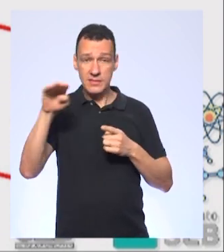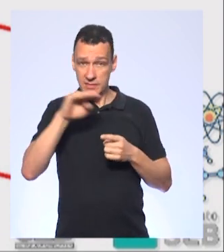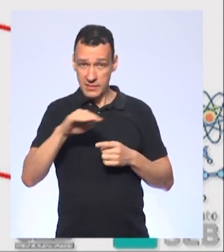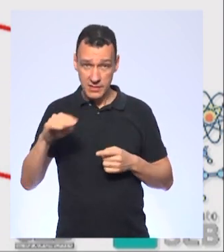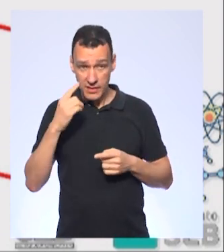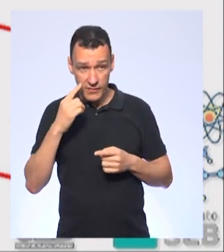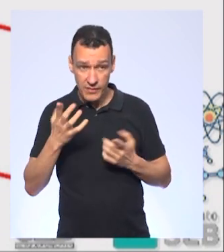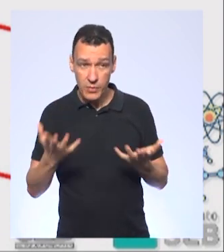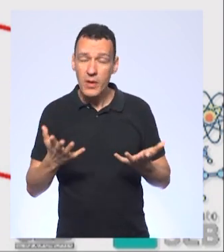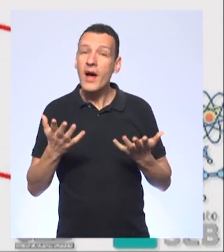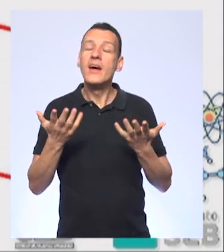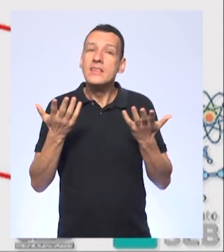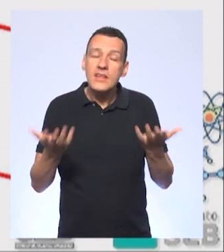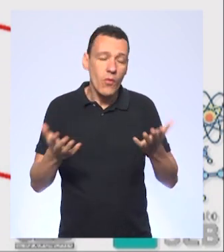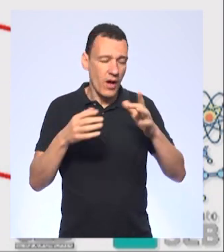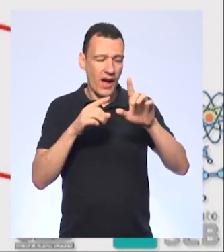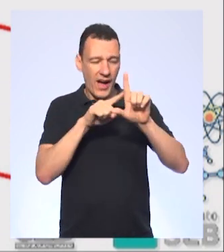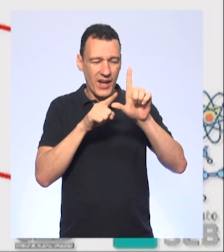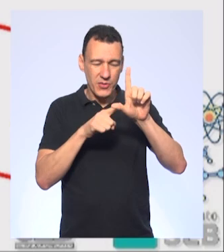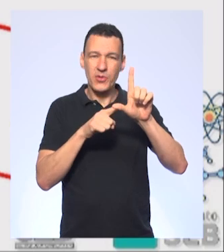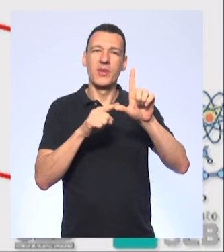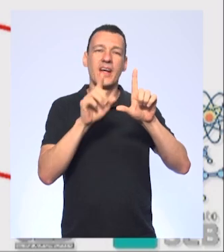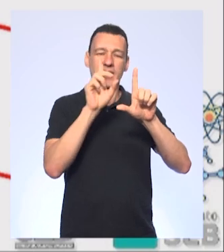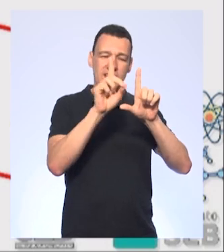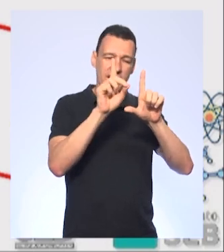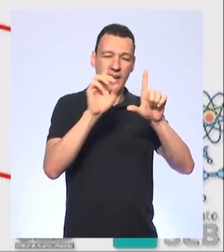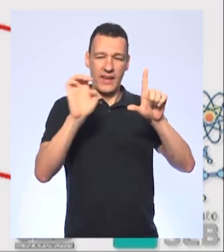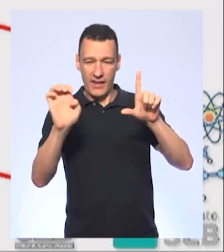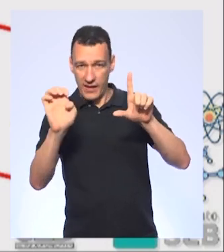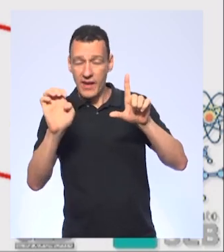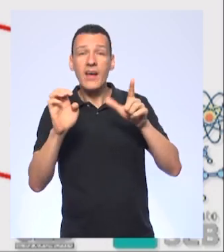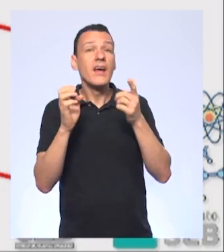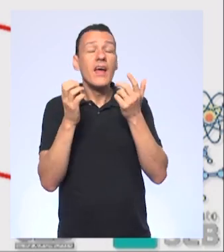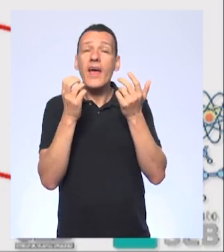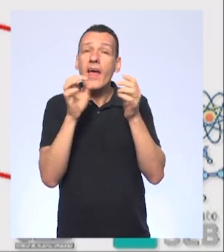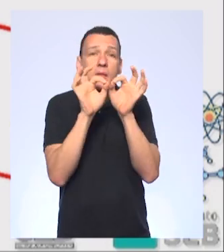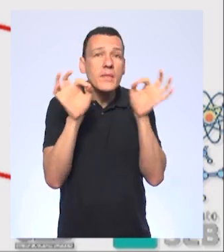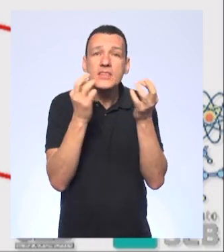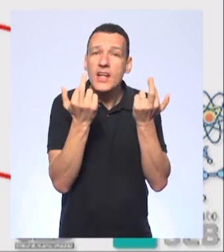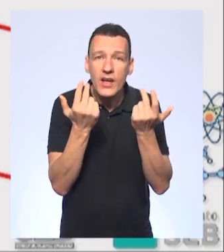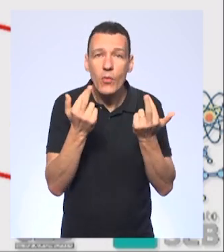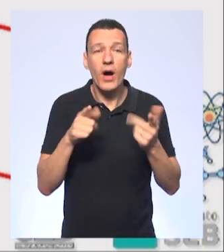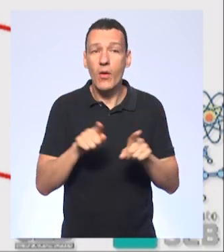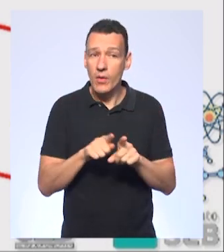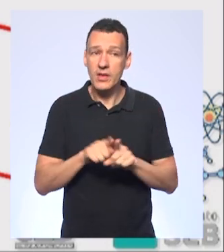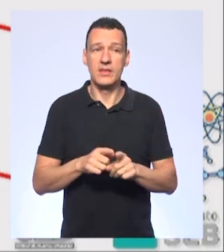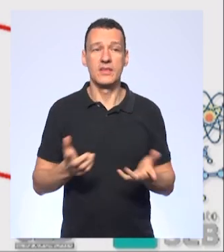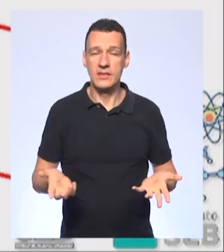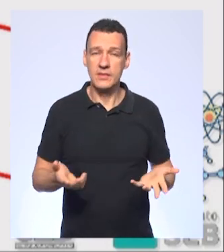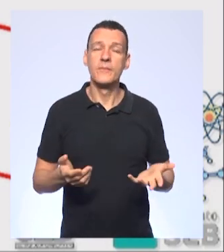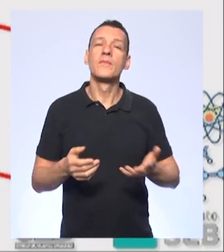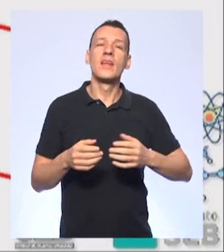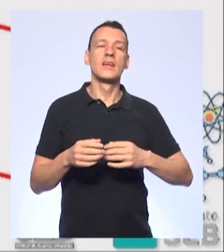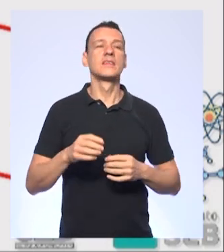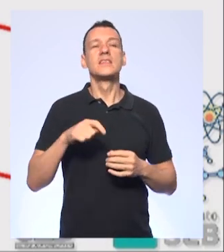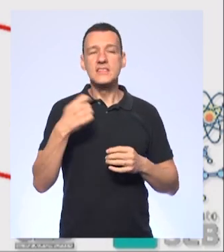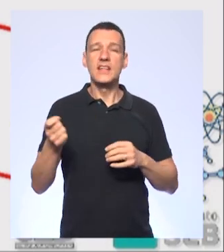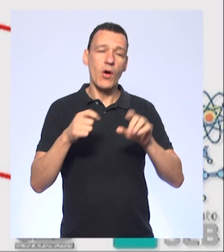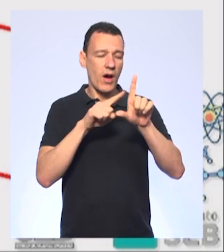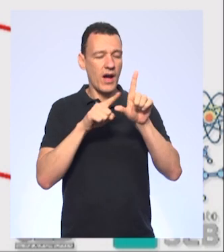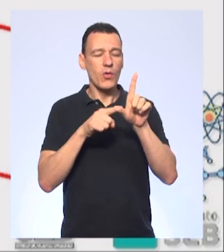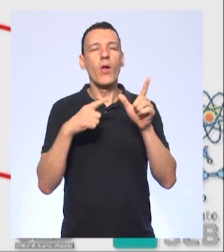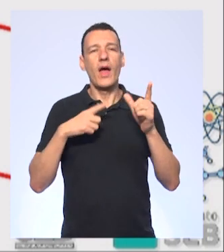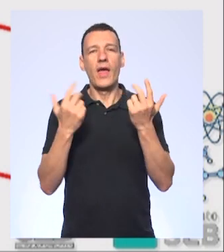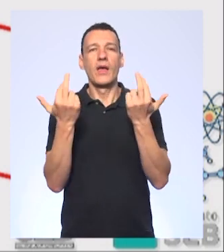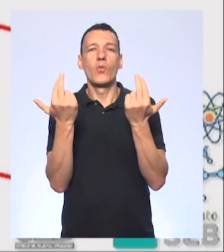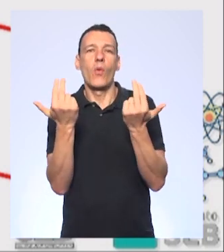os ângulos do vértice B e do vértice E têm a mesma medida. São chamados ângulos correspondentes,